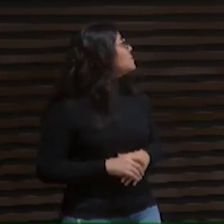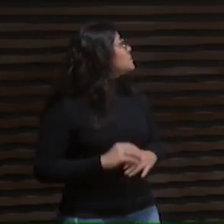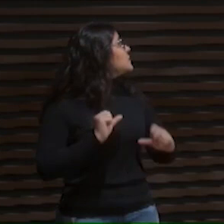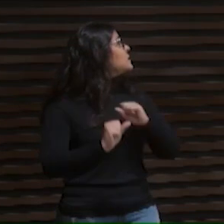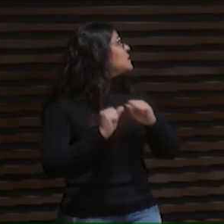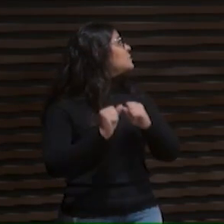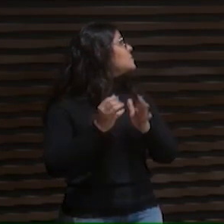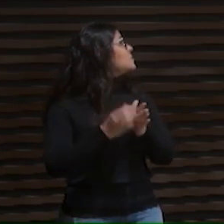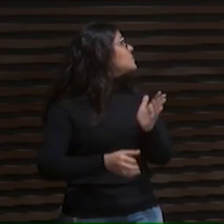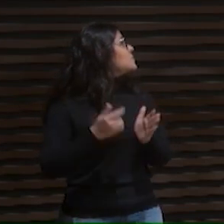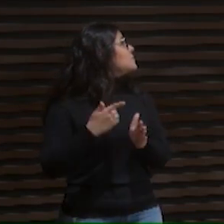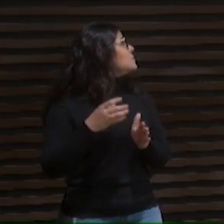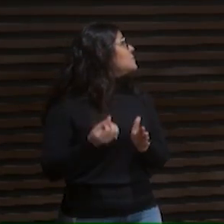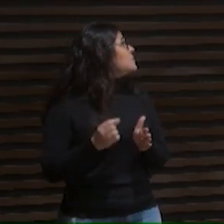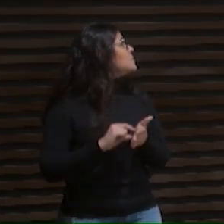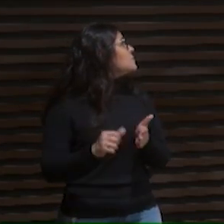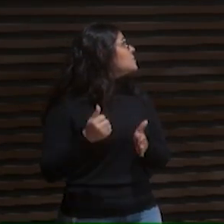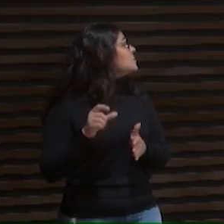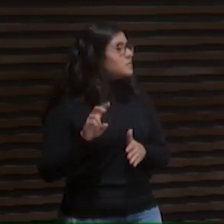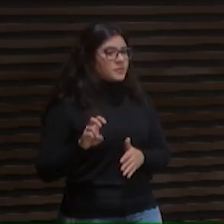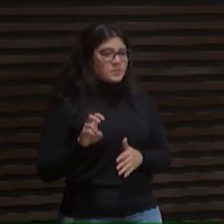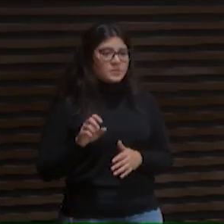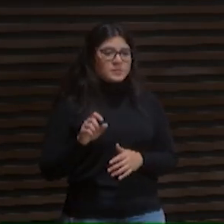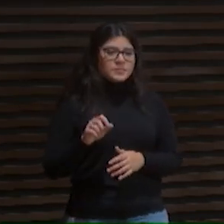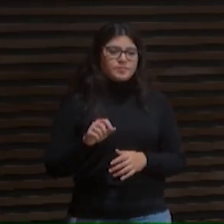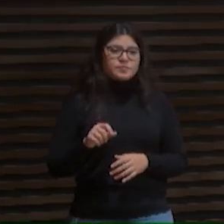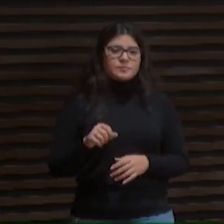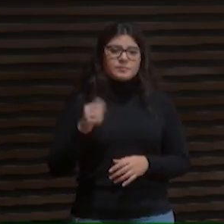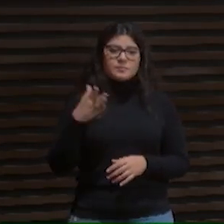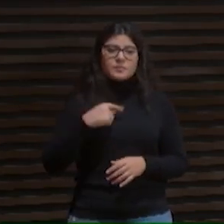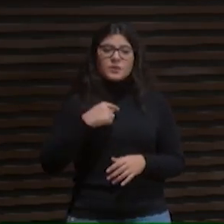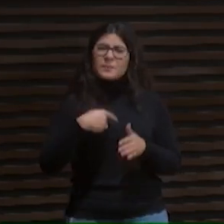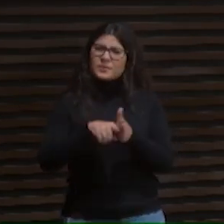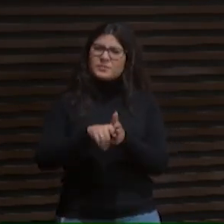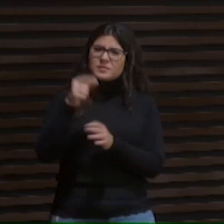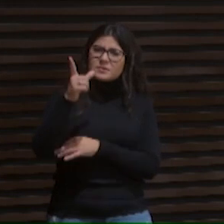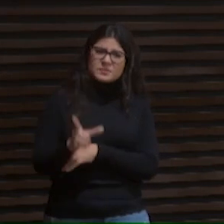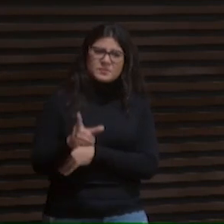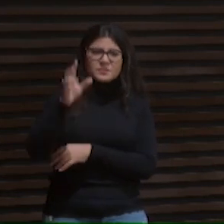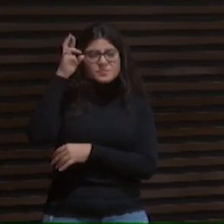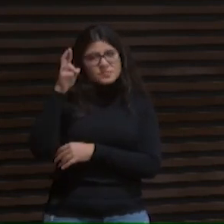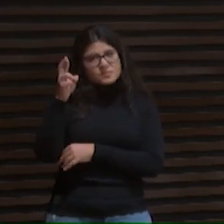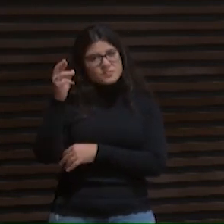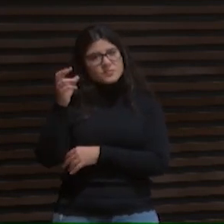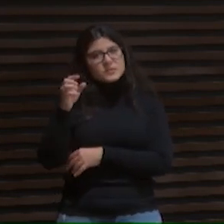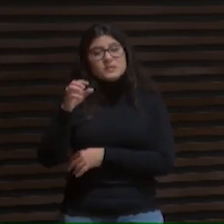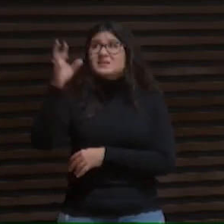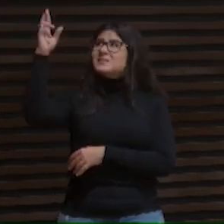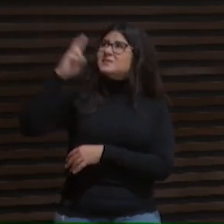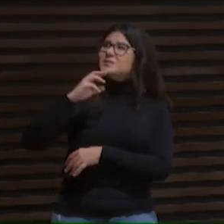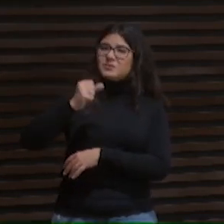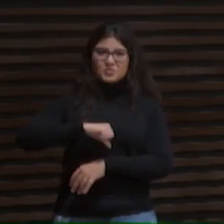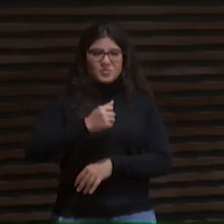Então eu perguntei: quem és tu, Senhor? Ao que o Senhor respondeu: eu sou Jesus, a